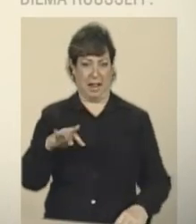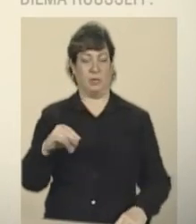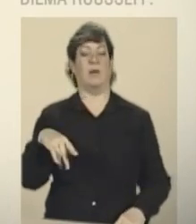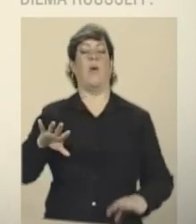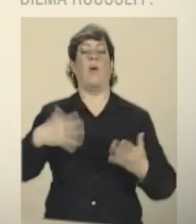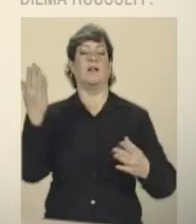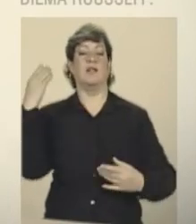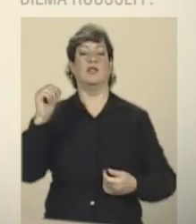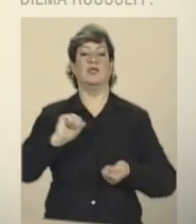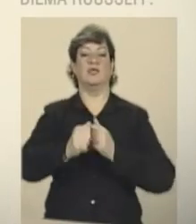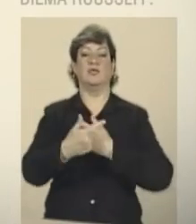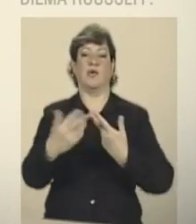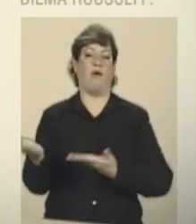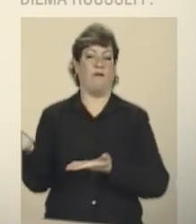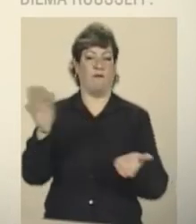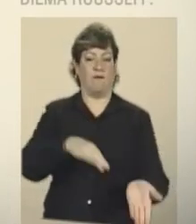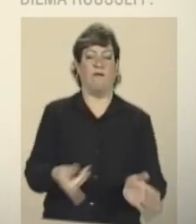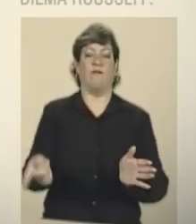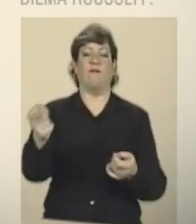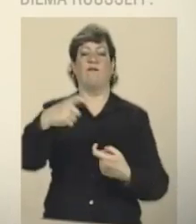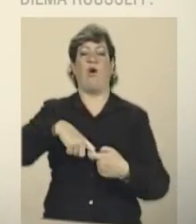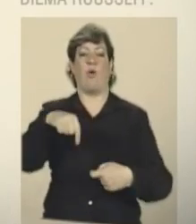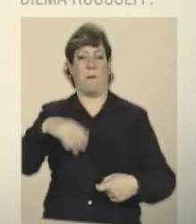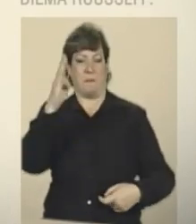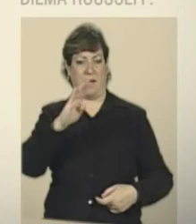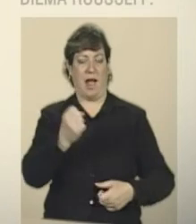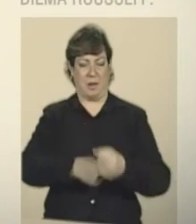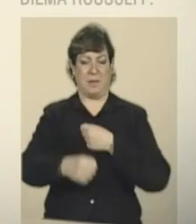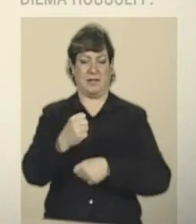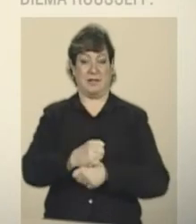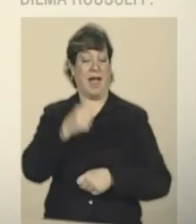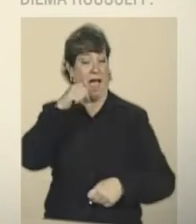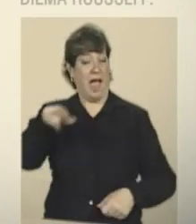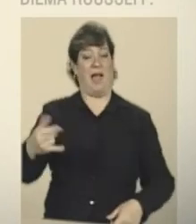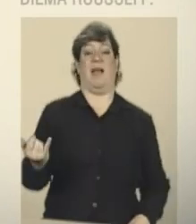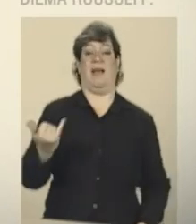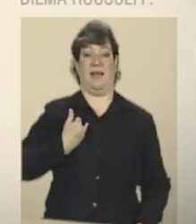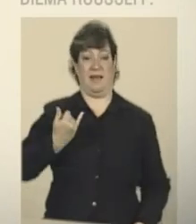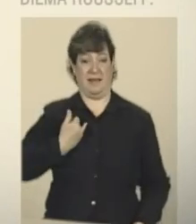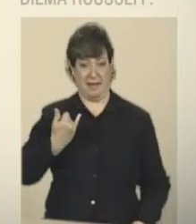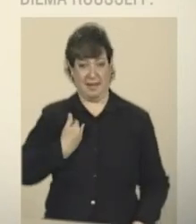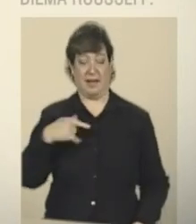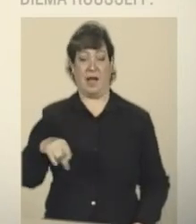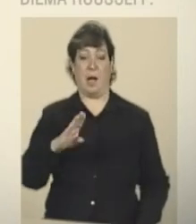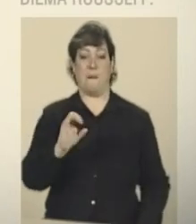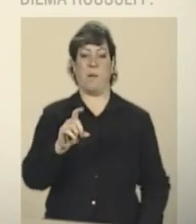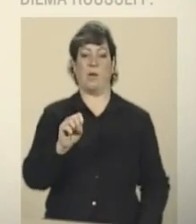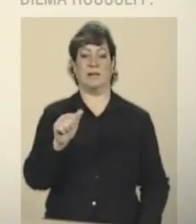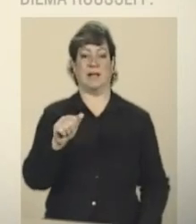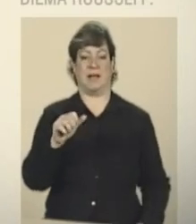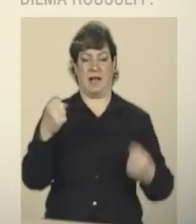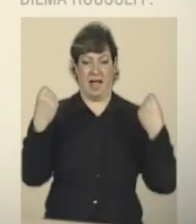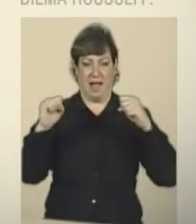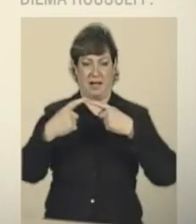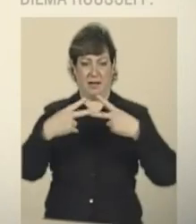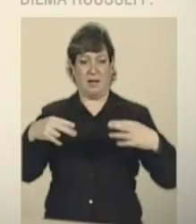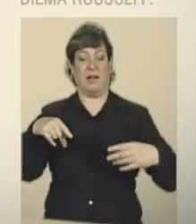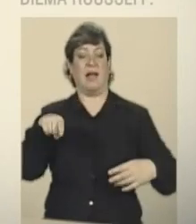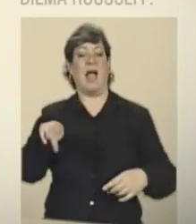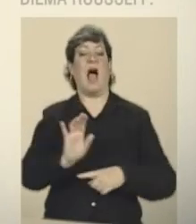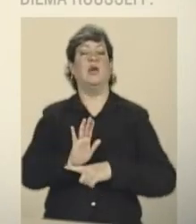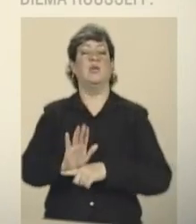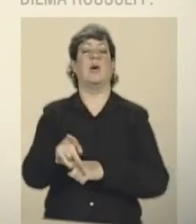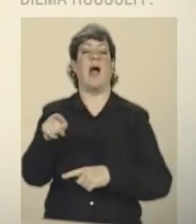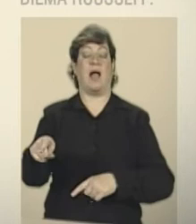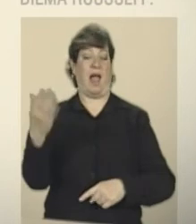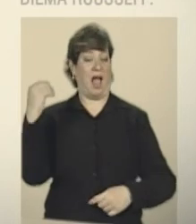parapan-americanos no ano passado ela conta Luciano que o bolsa atleta fez com que ela deixasse de ser apenas uma pessoa